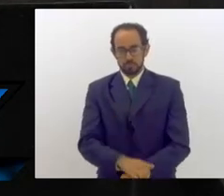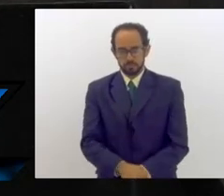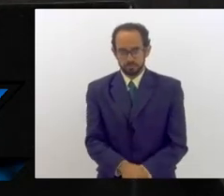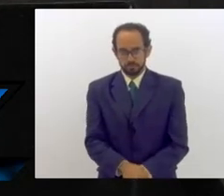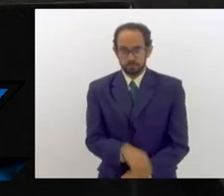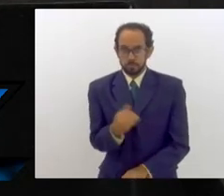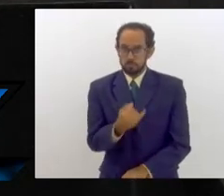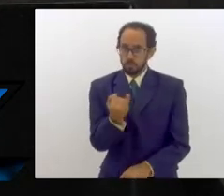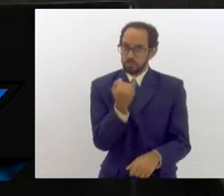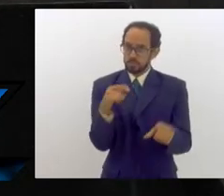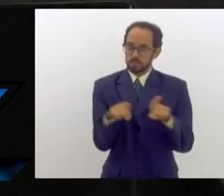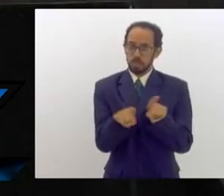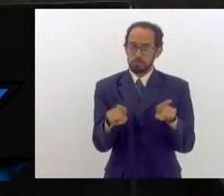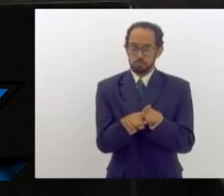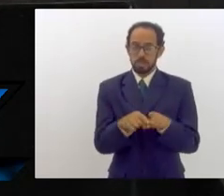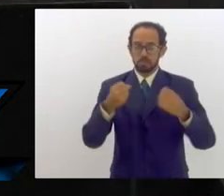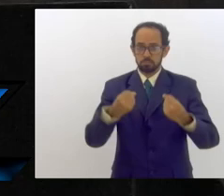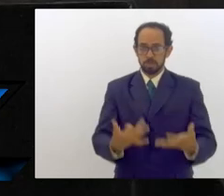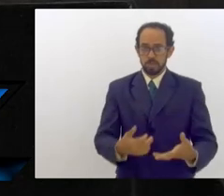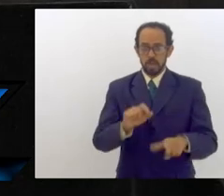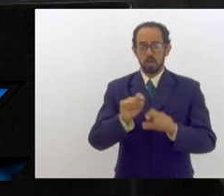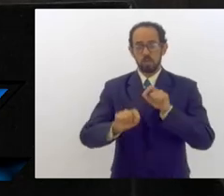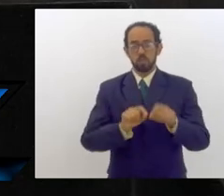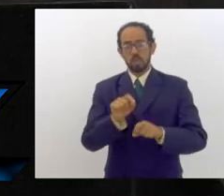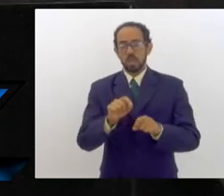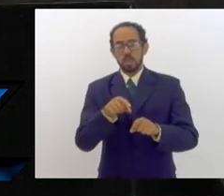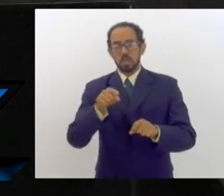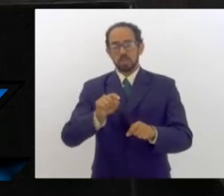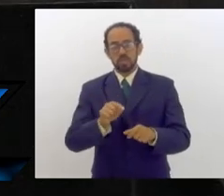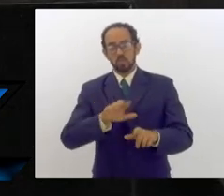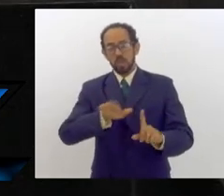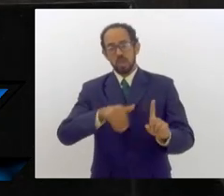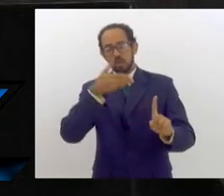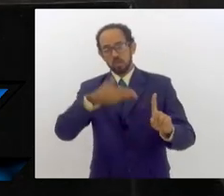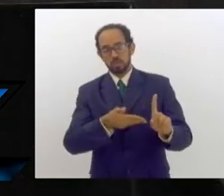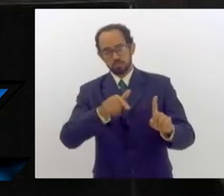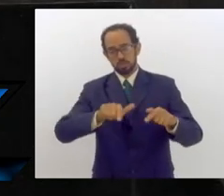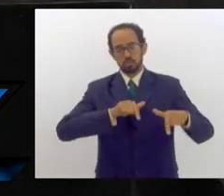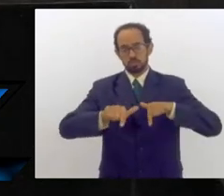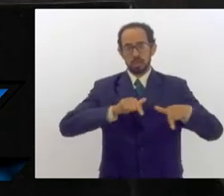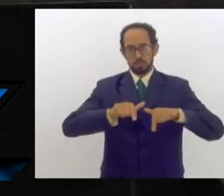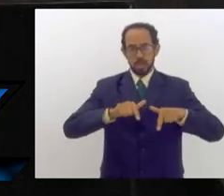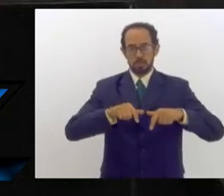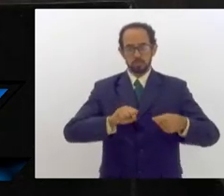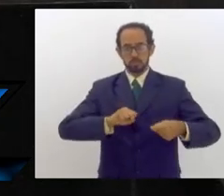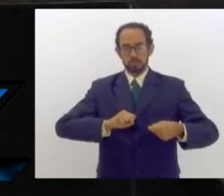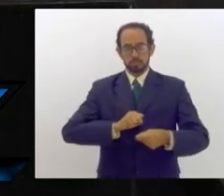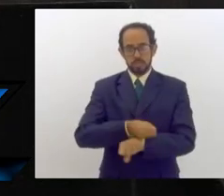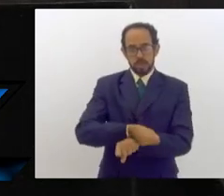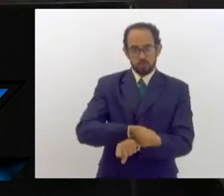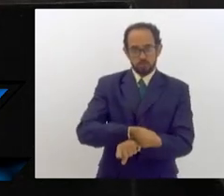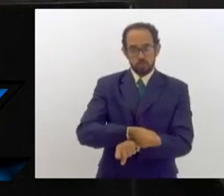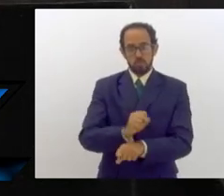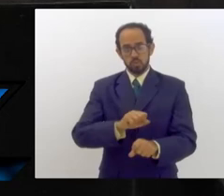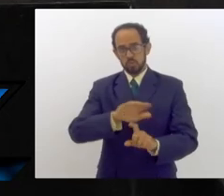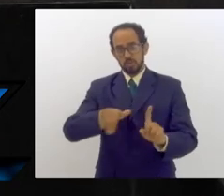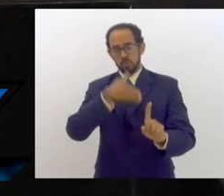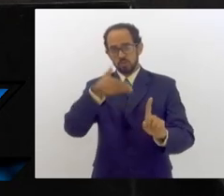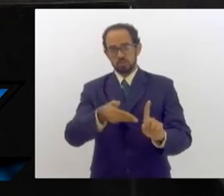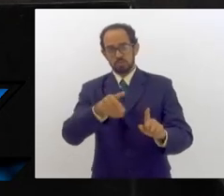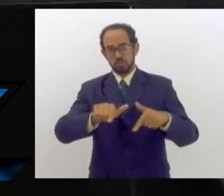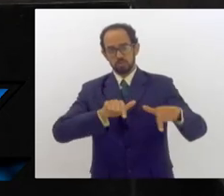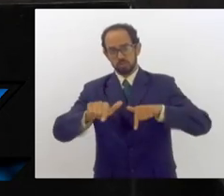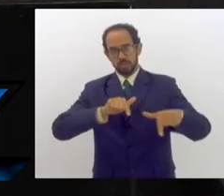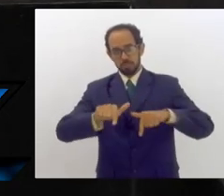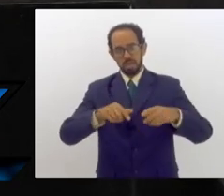é importante dizer que o reconhecimento do trabalho escravo o reconhecimento do trabalho